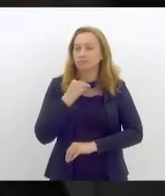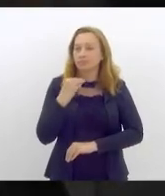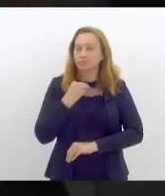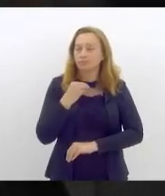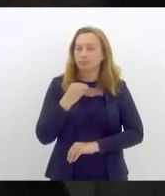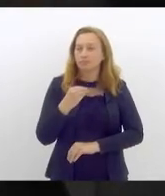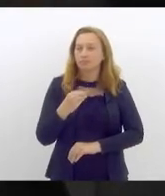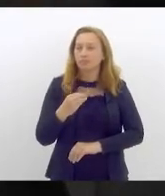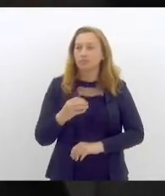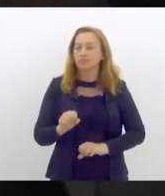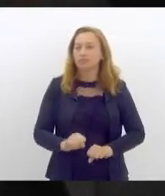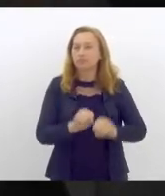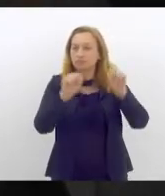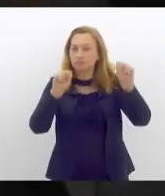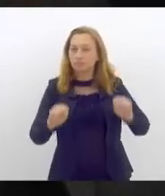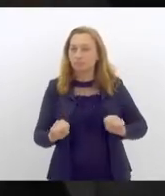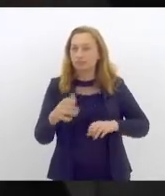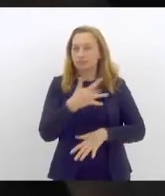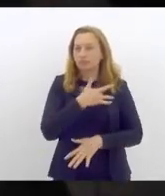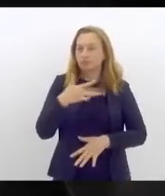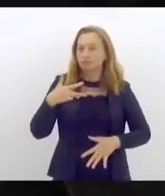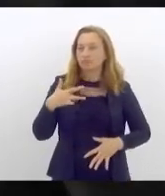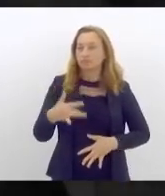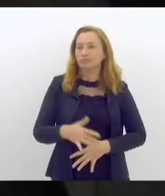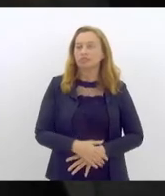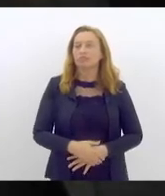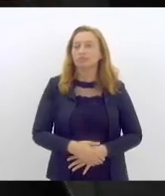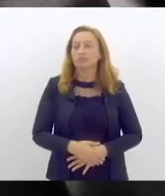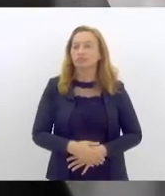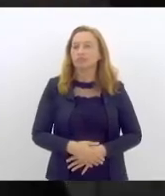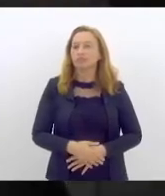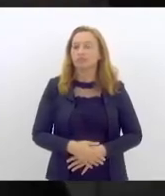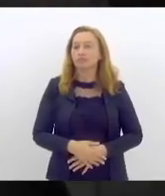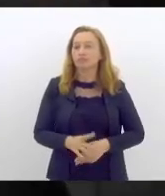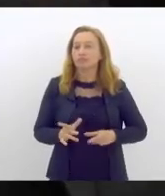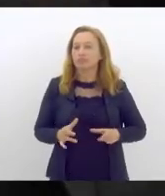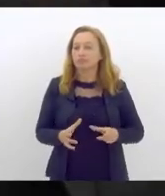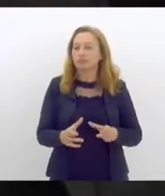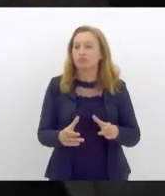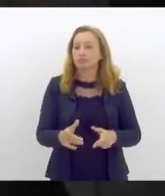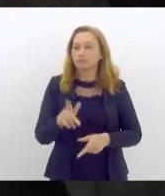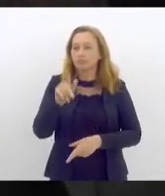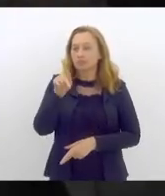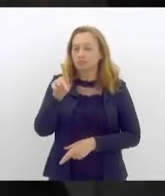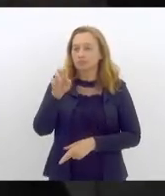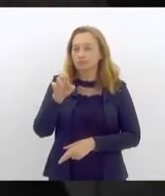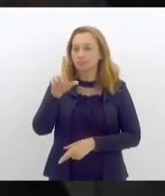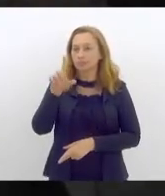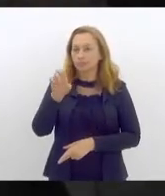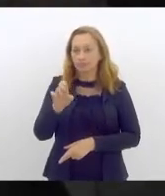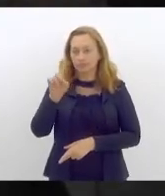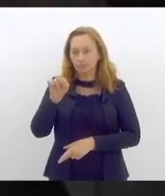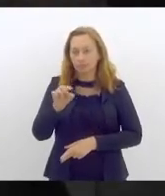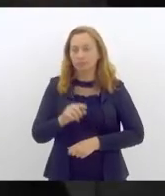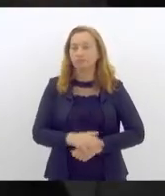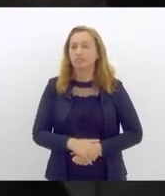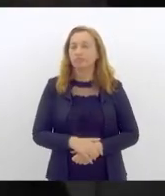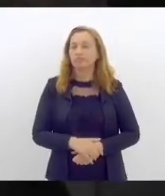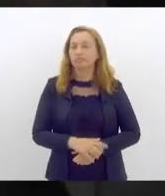saúde é o câncer de pele que pela nossa